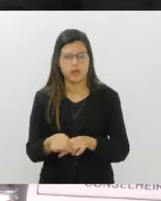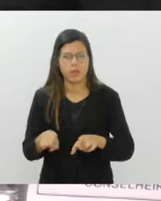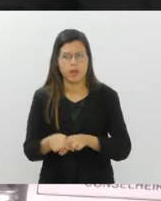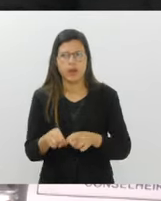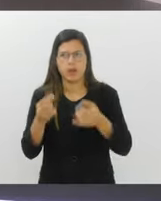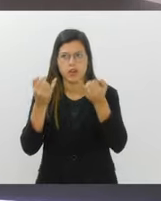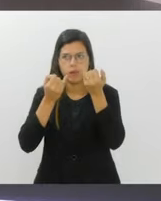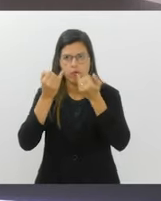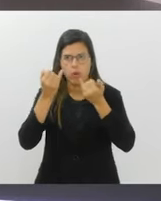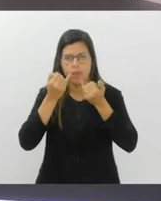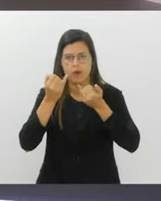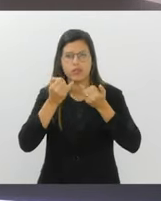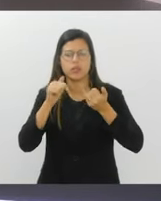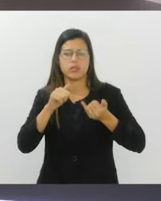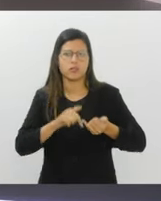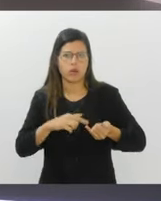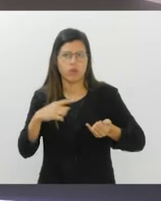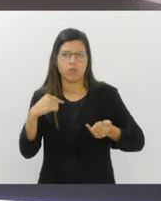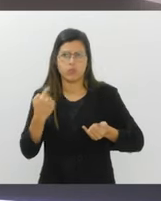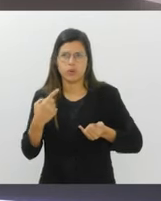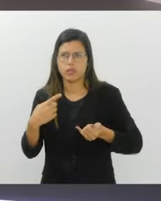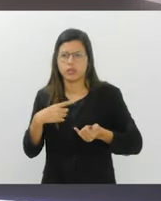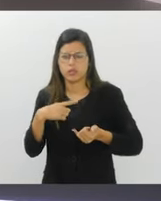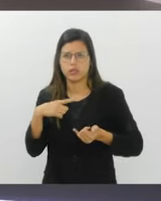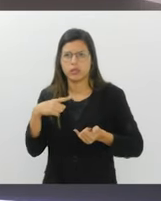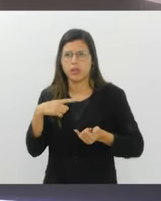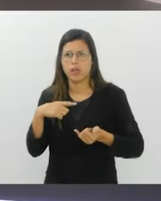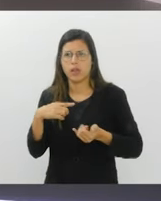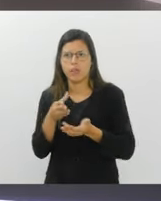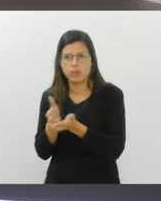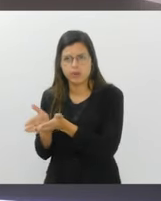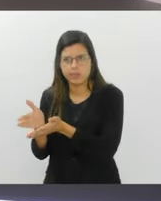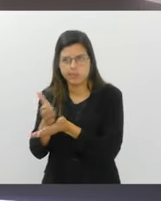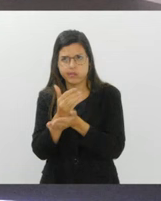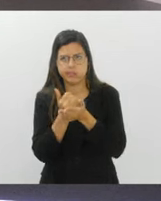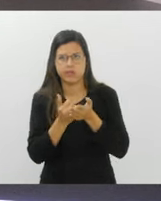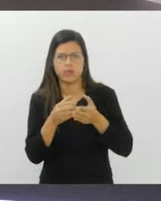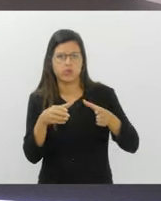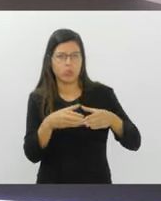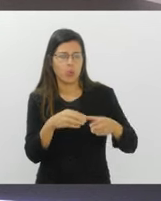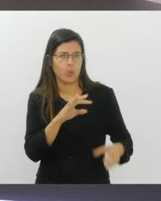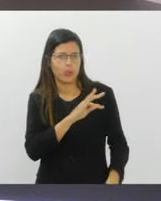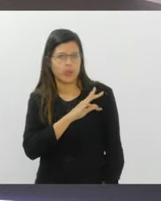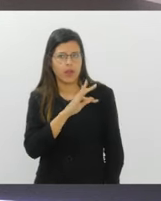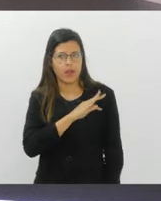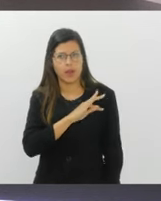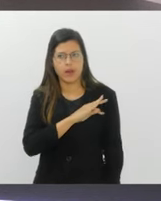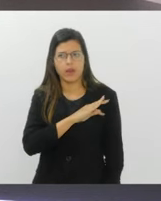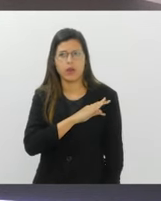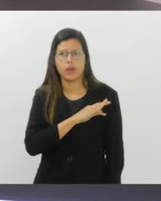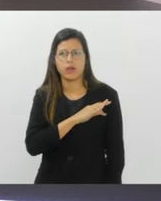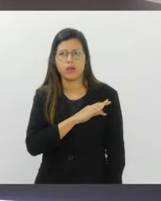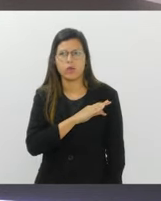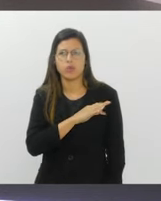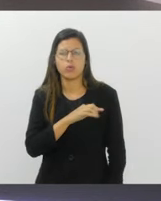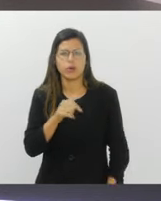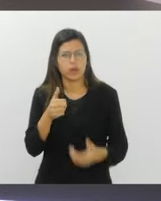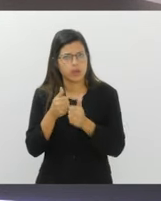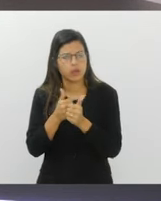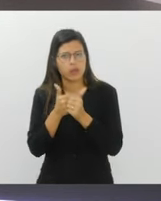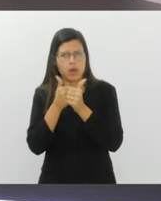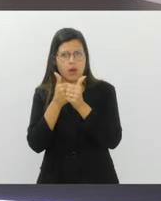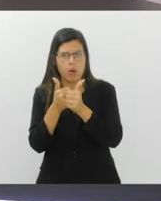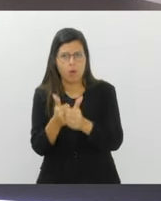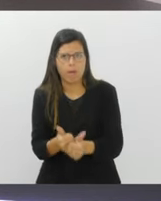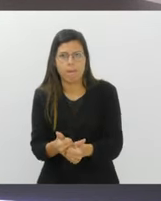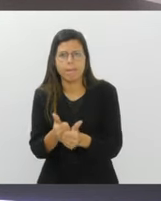informações que a agência acumulou através de suas câmaras técnicas, dos seus órgãos, né, que cuidam de acompanhar, né,